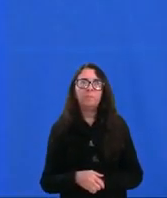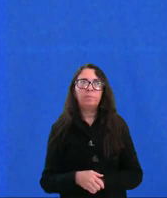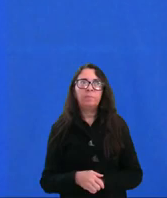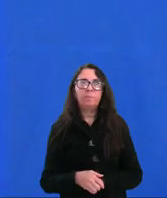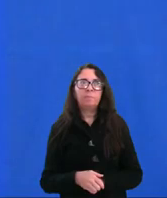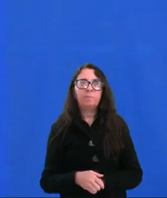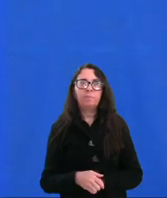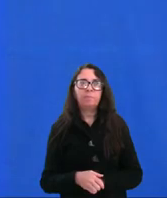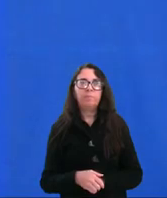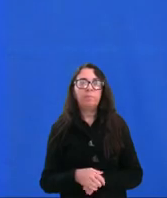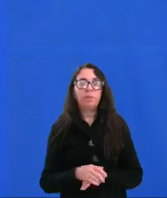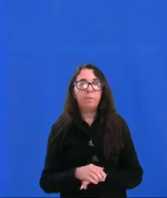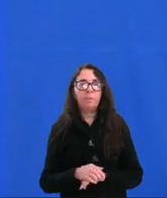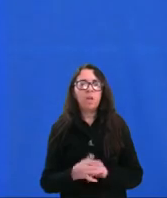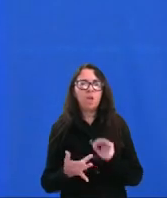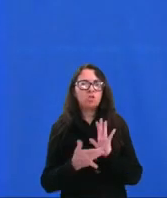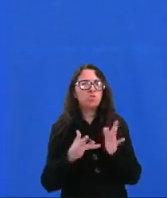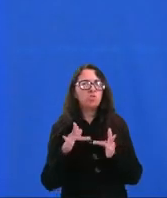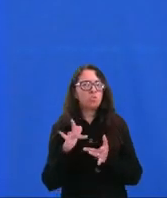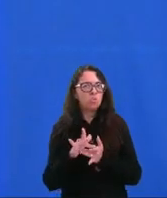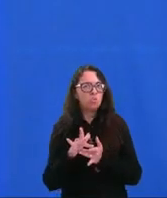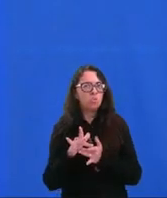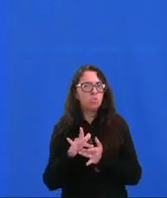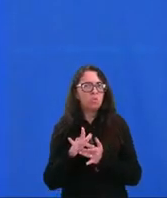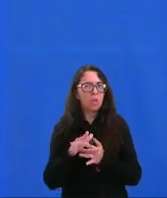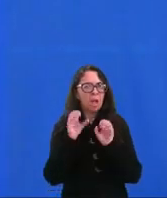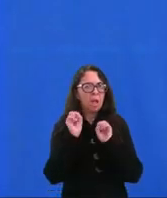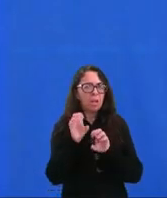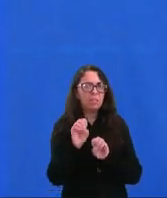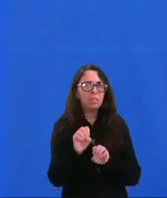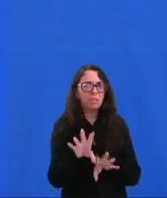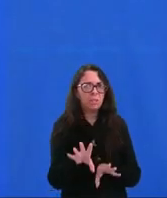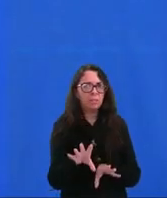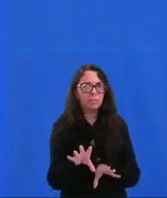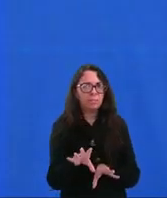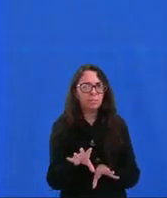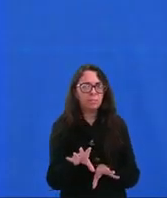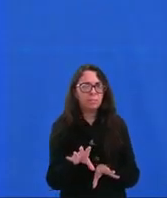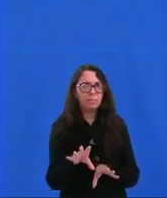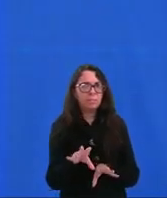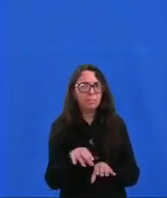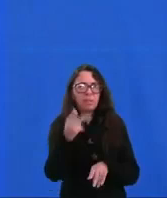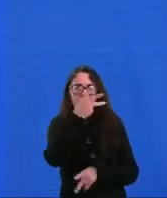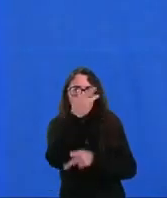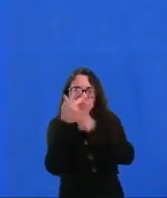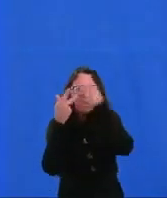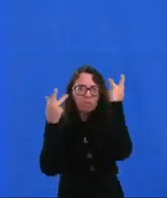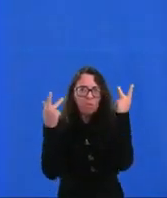haja divisão no corpo, pelo contrário, cooperem os membros com